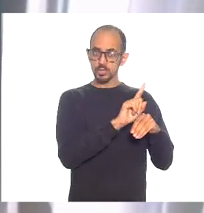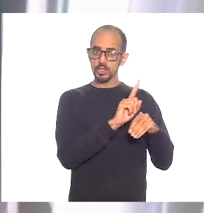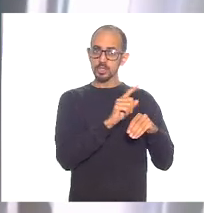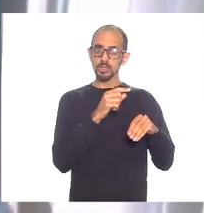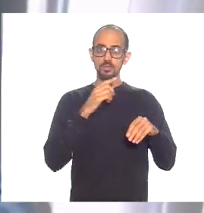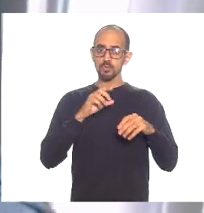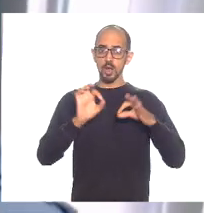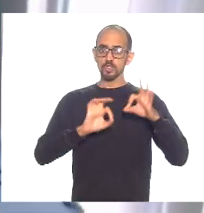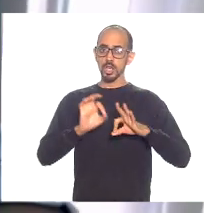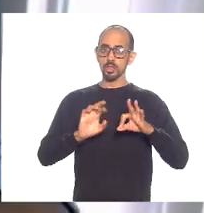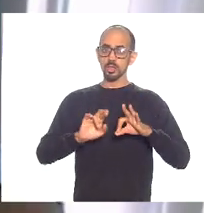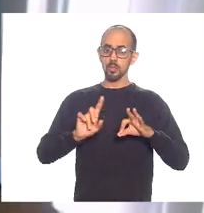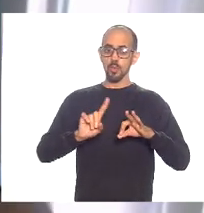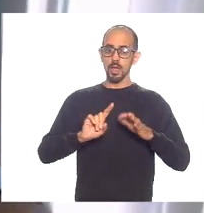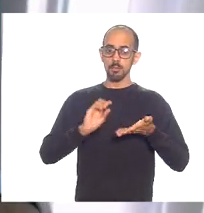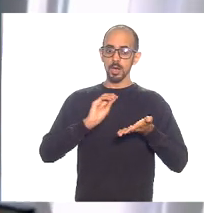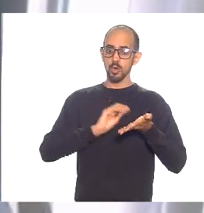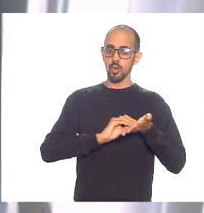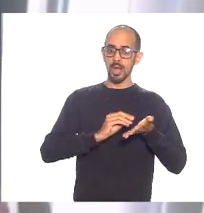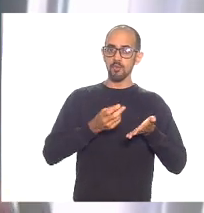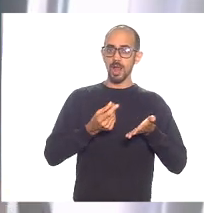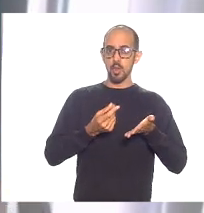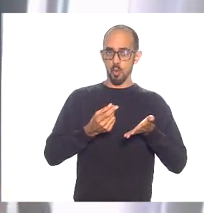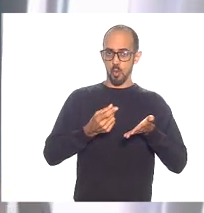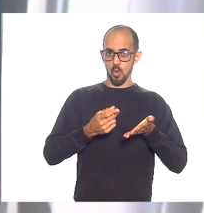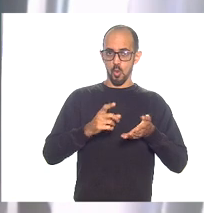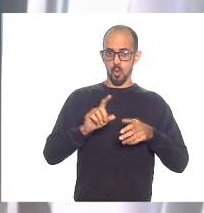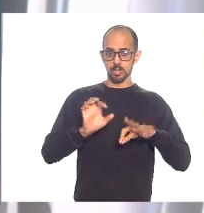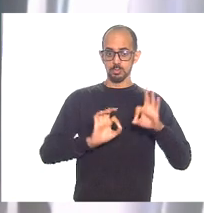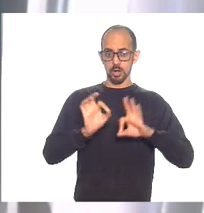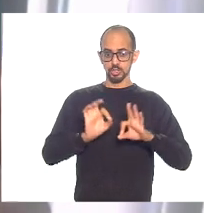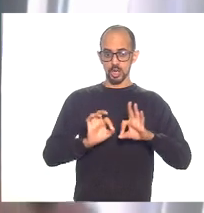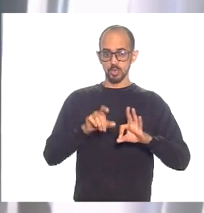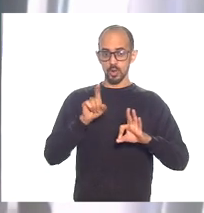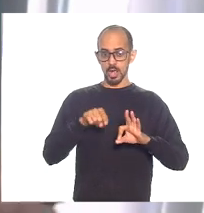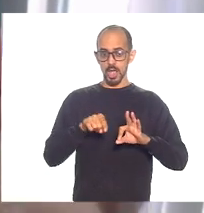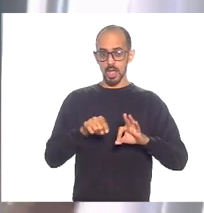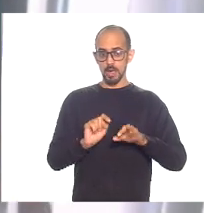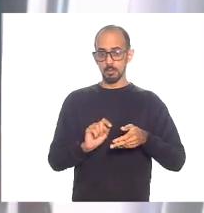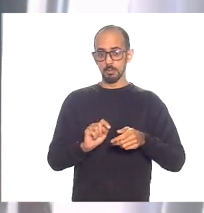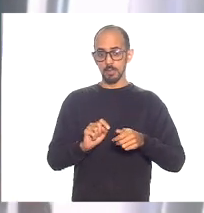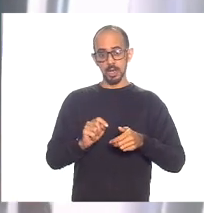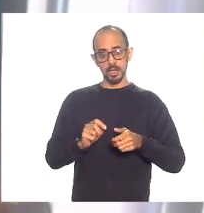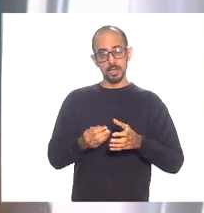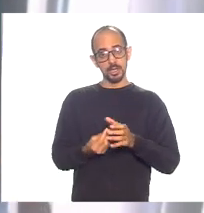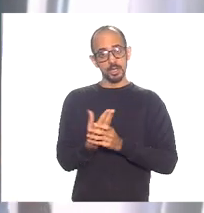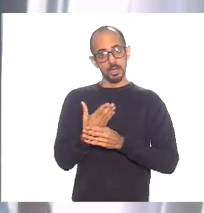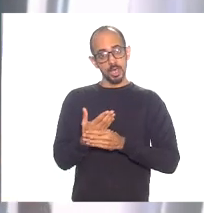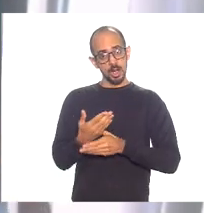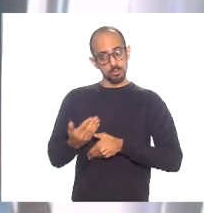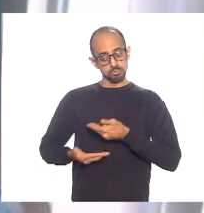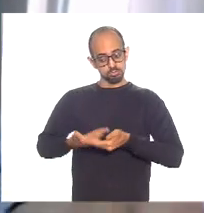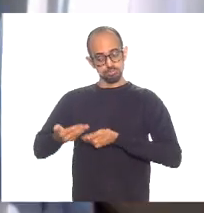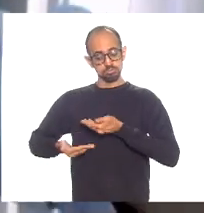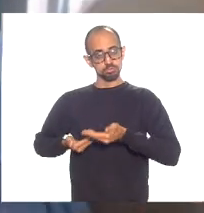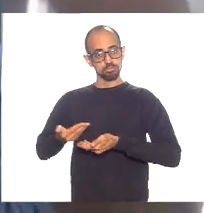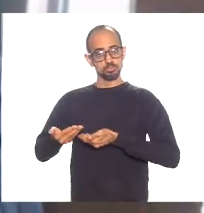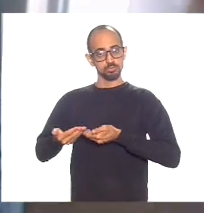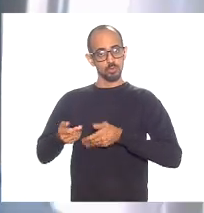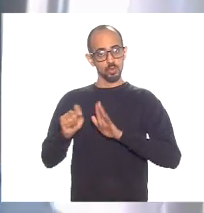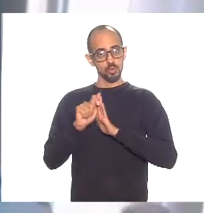mesmo. Não é o propósito dele. Esse projeto é para instituir uma cooperação. E o próprio texto diz